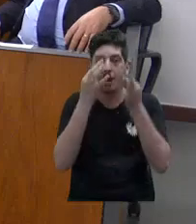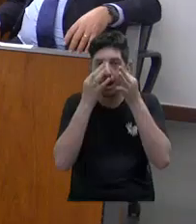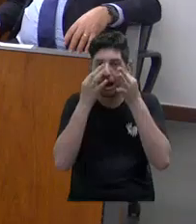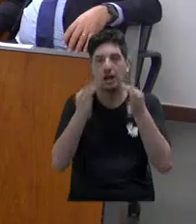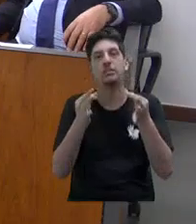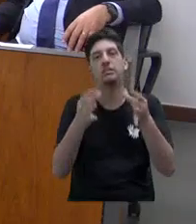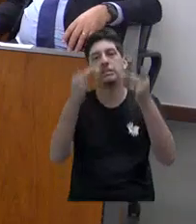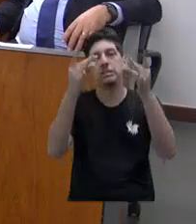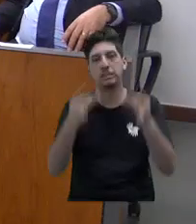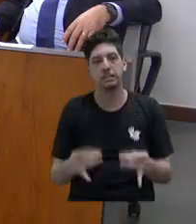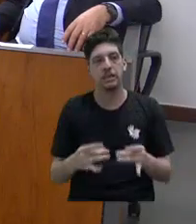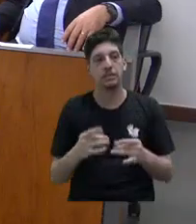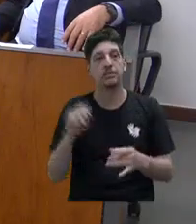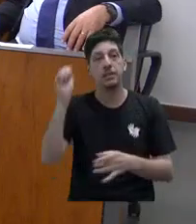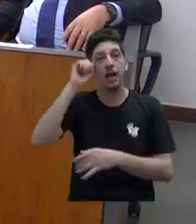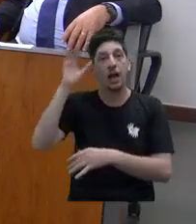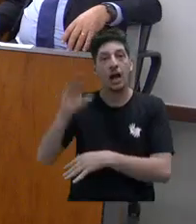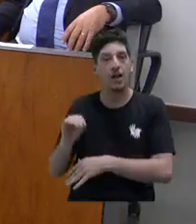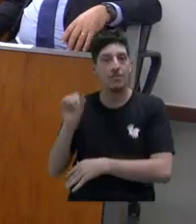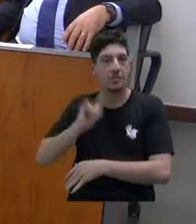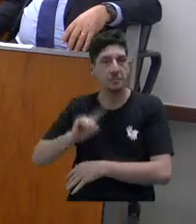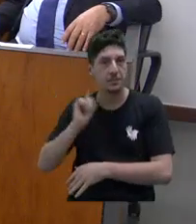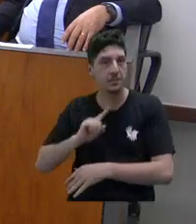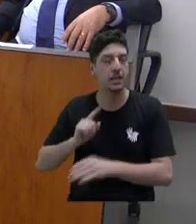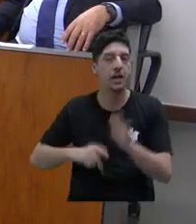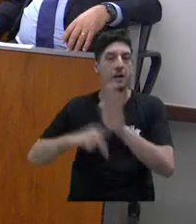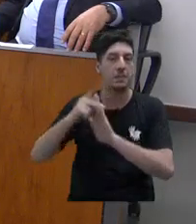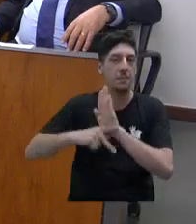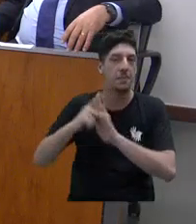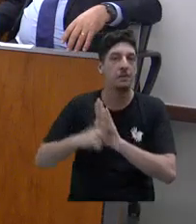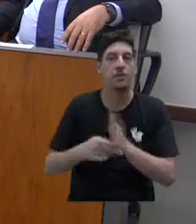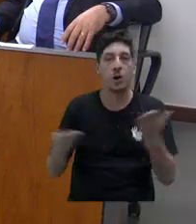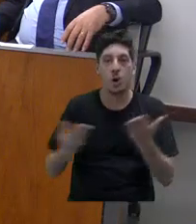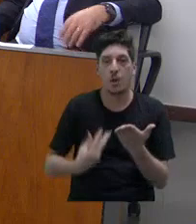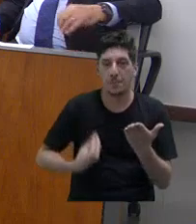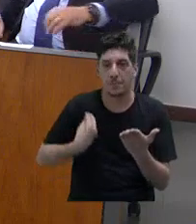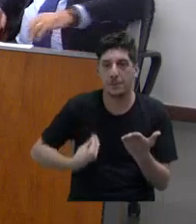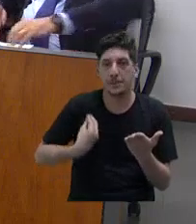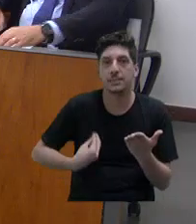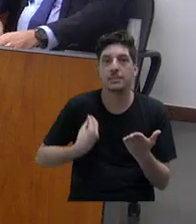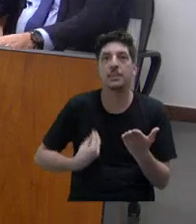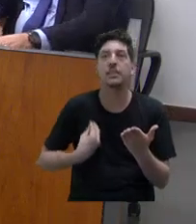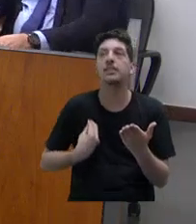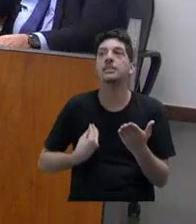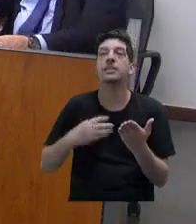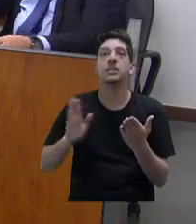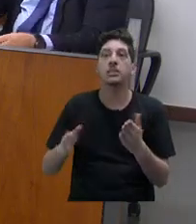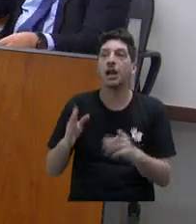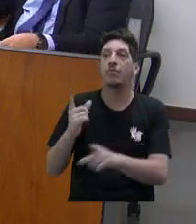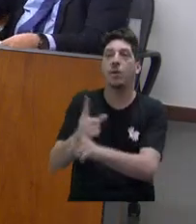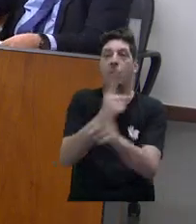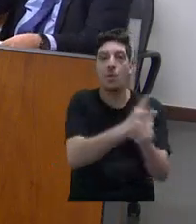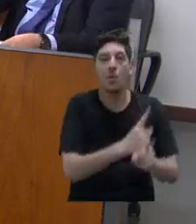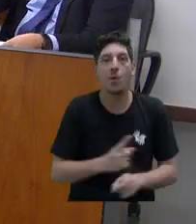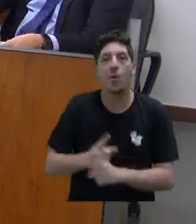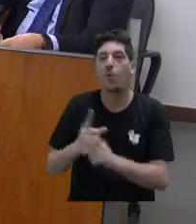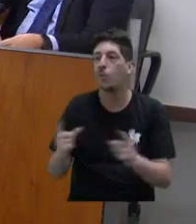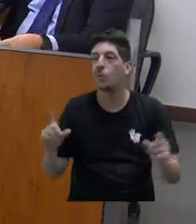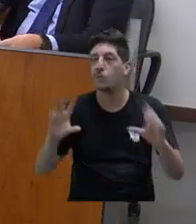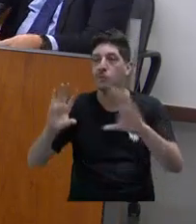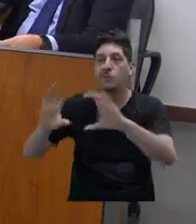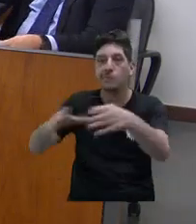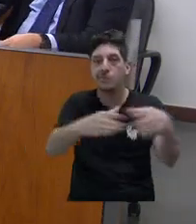O Afromineridade é um projeto que está aí, né, já viraram encontros em todo o estado de Minas